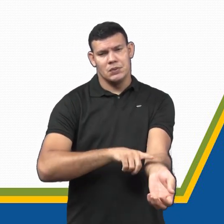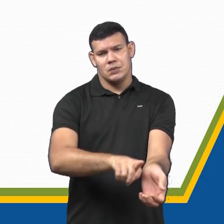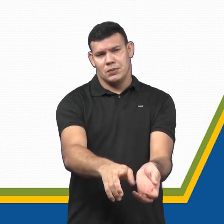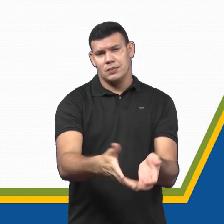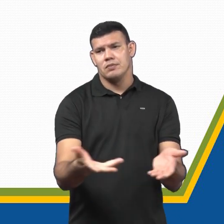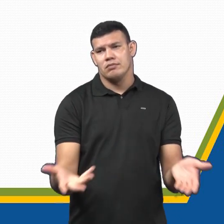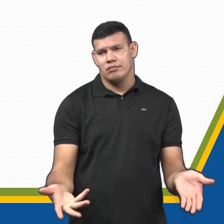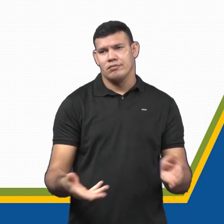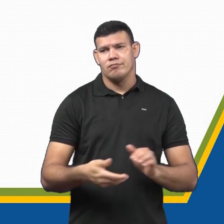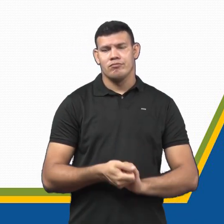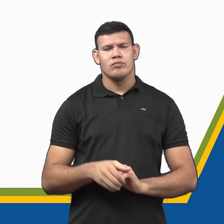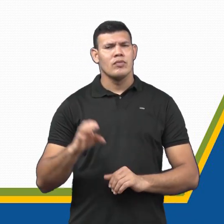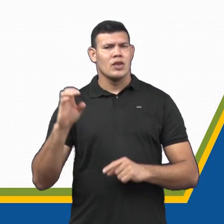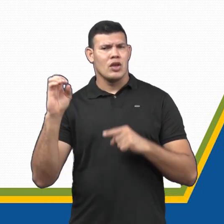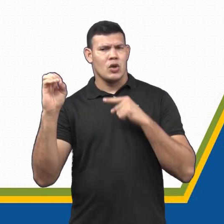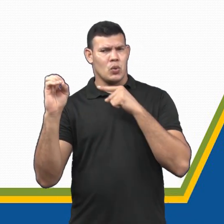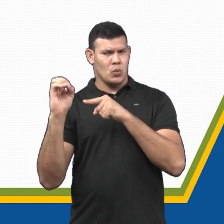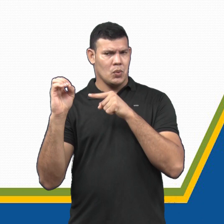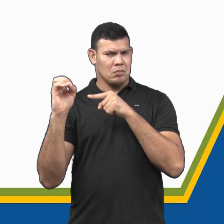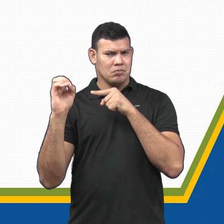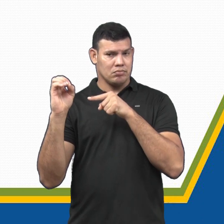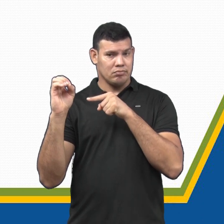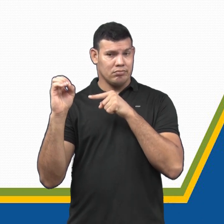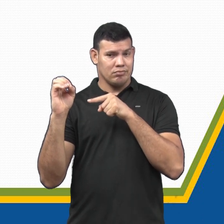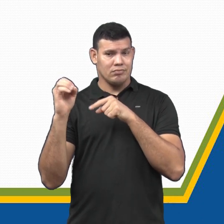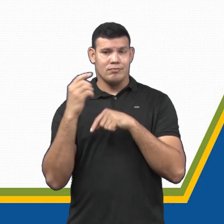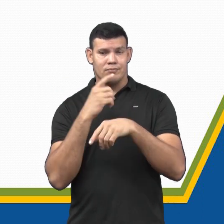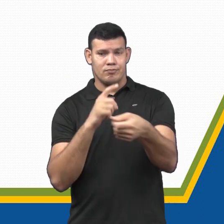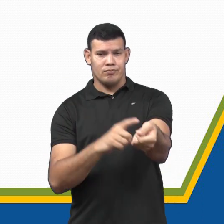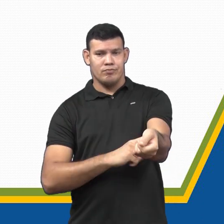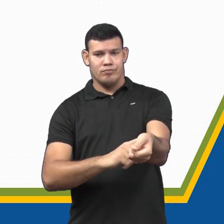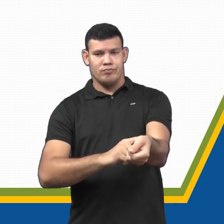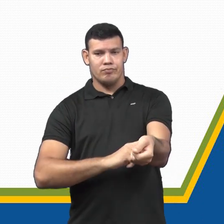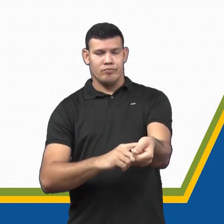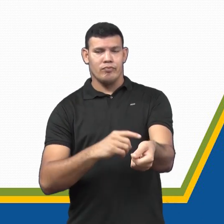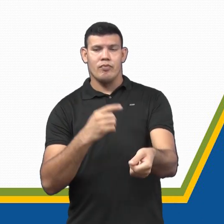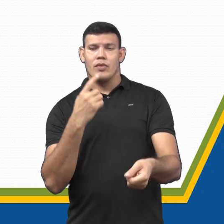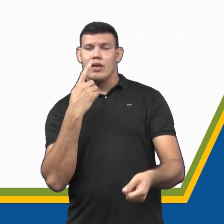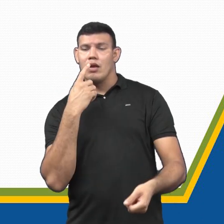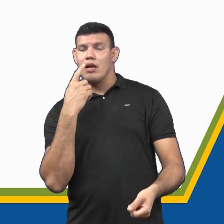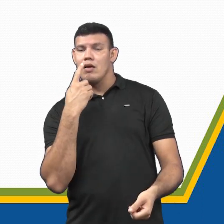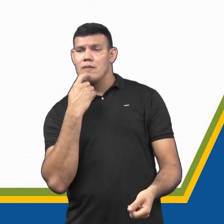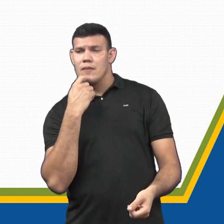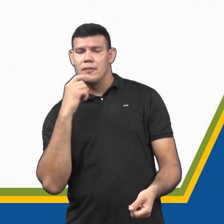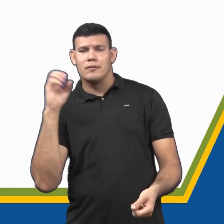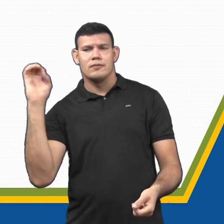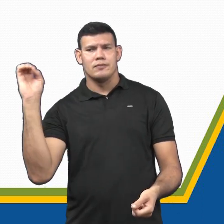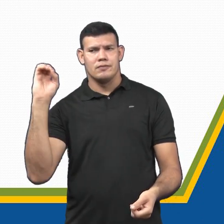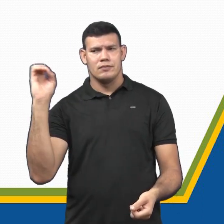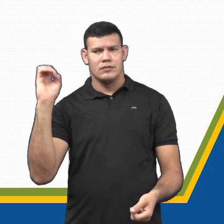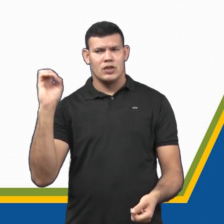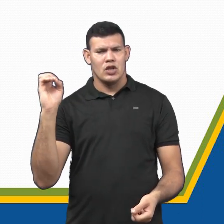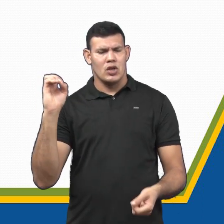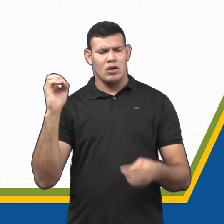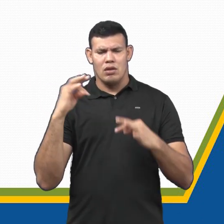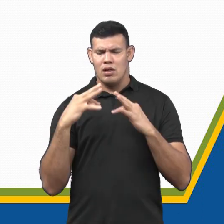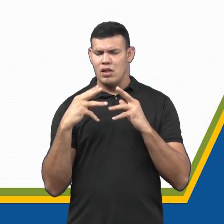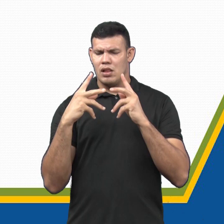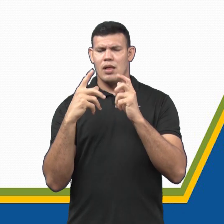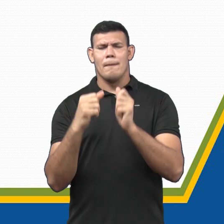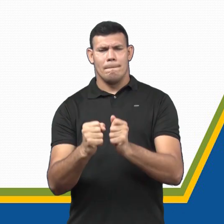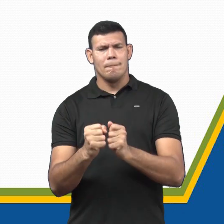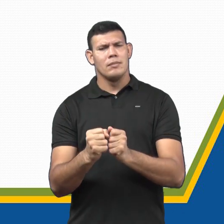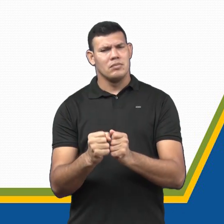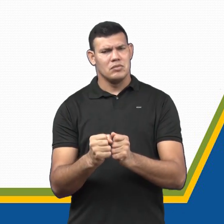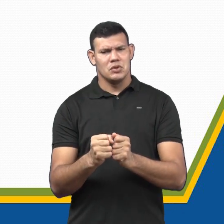vão perceber ali no O que todas as setas saem do O. Vai em direção A, o AB, o B, inclusive